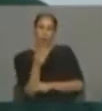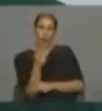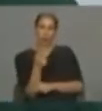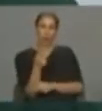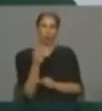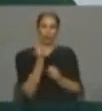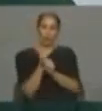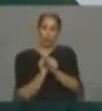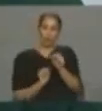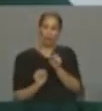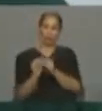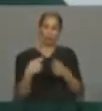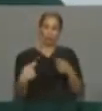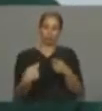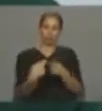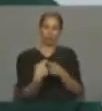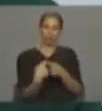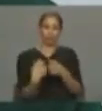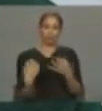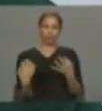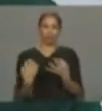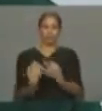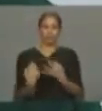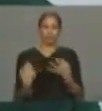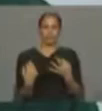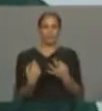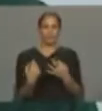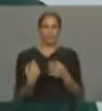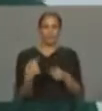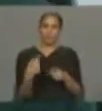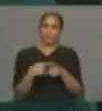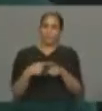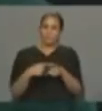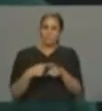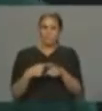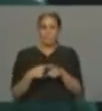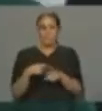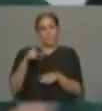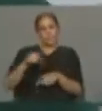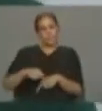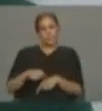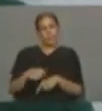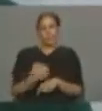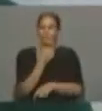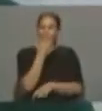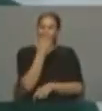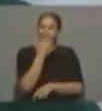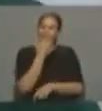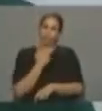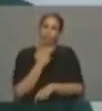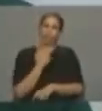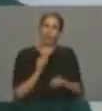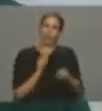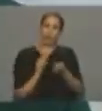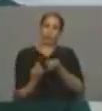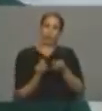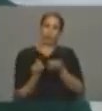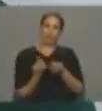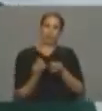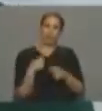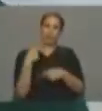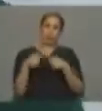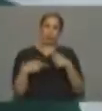fui assim muito muito aliciante e gratificante organizar e cinco nas conhecidas